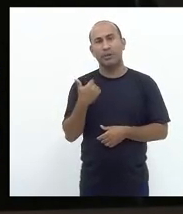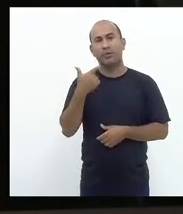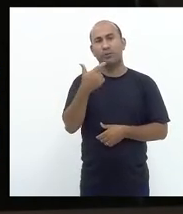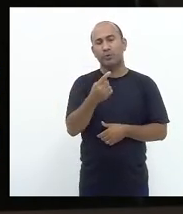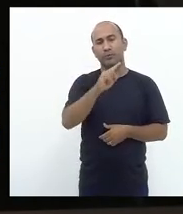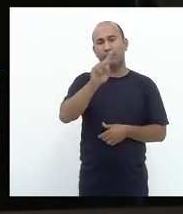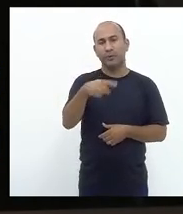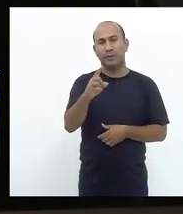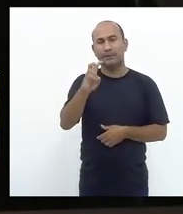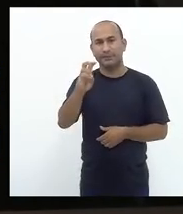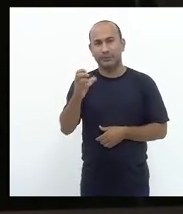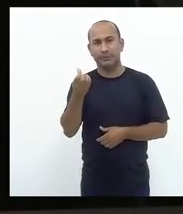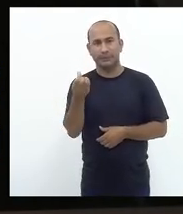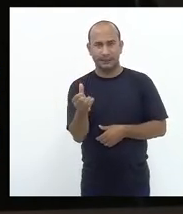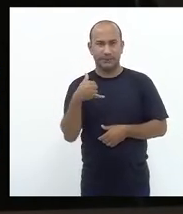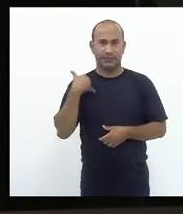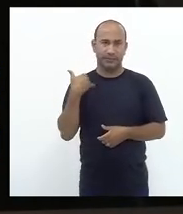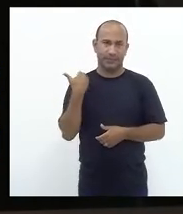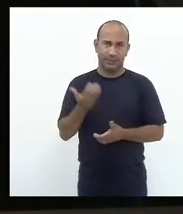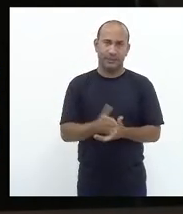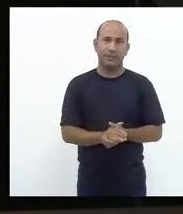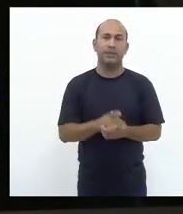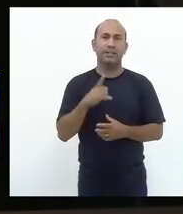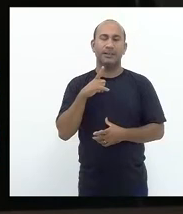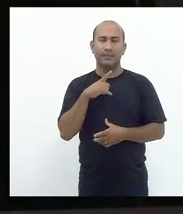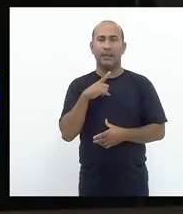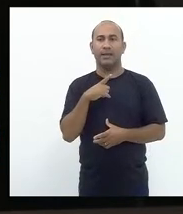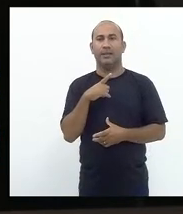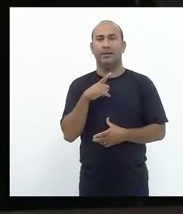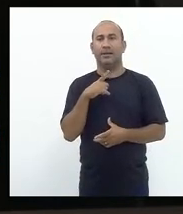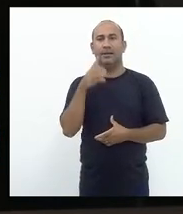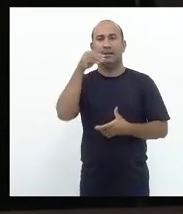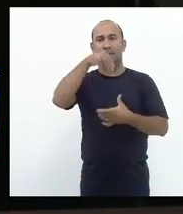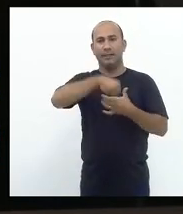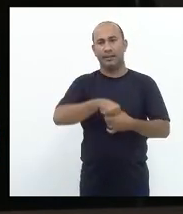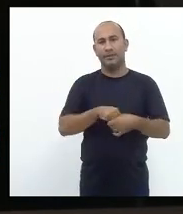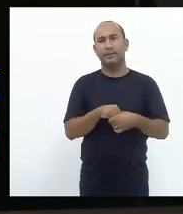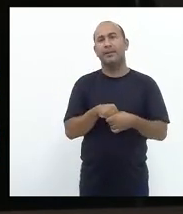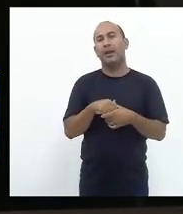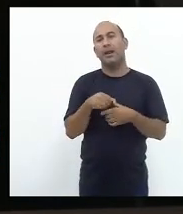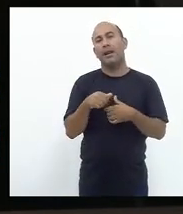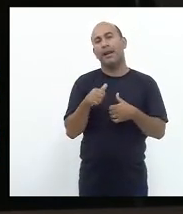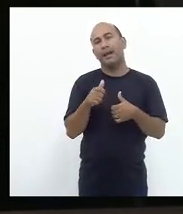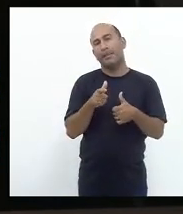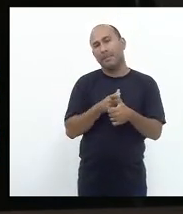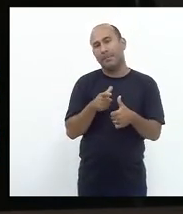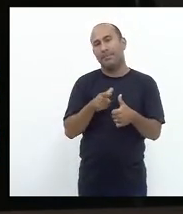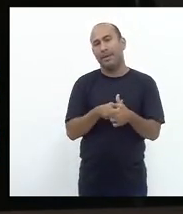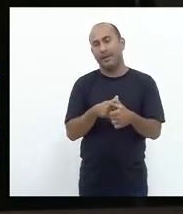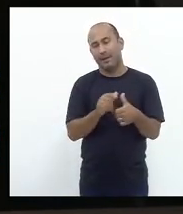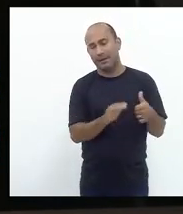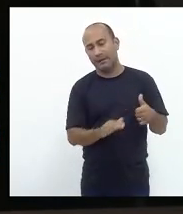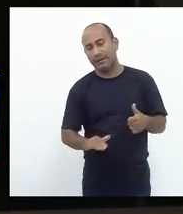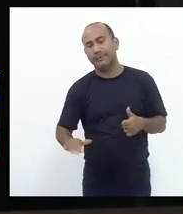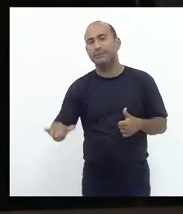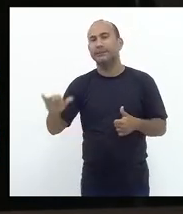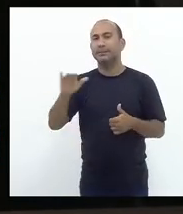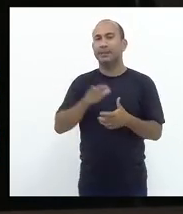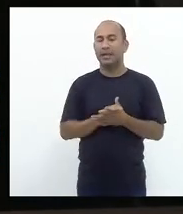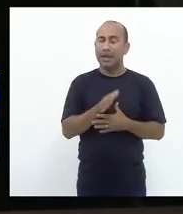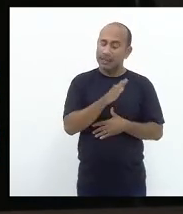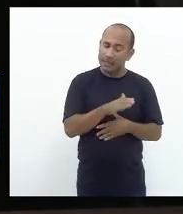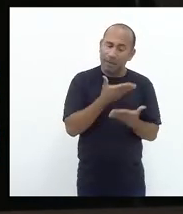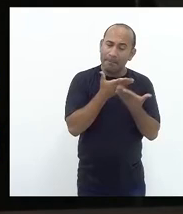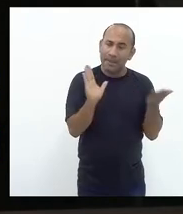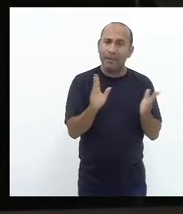2,5, 6 anos de idade, que está enquadrado exatamente na primeira infância. Ou seja, essas crianças perderam